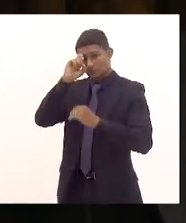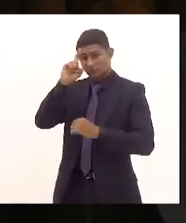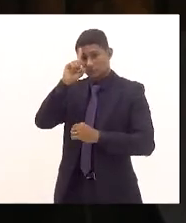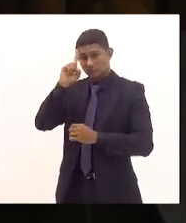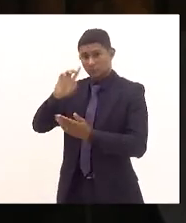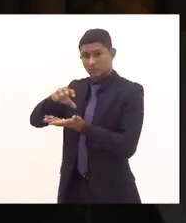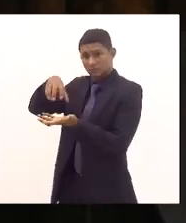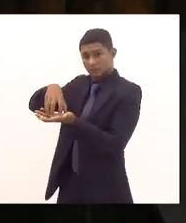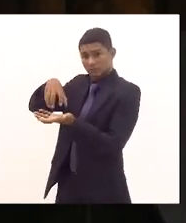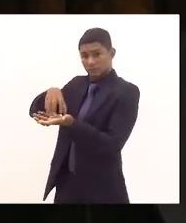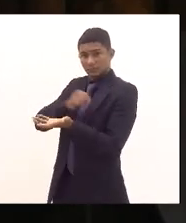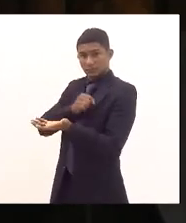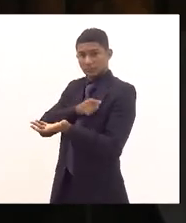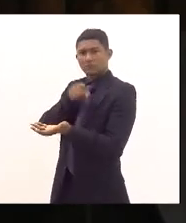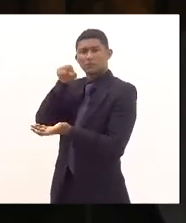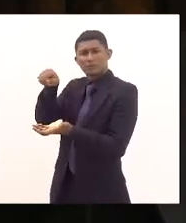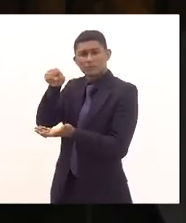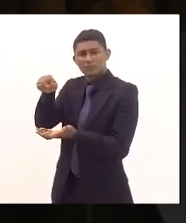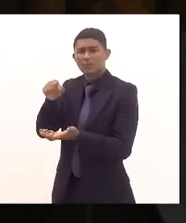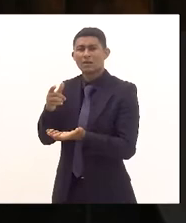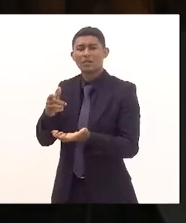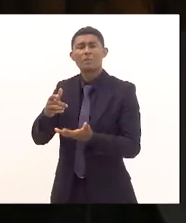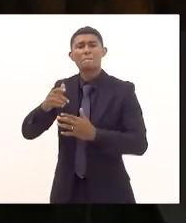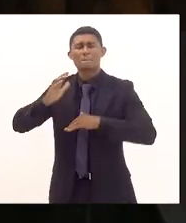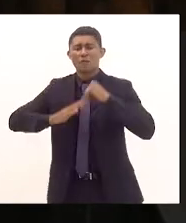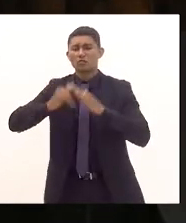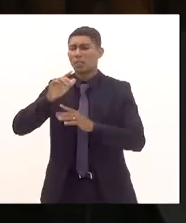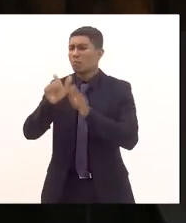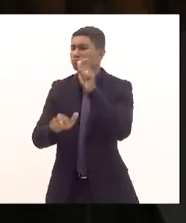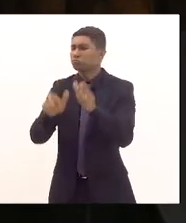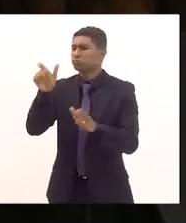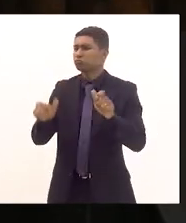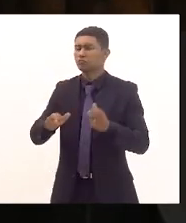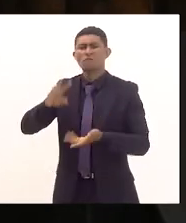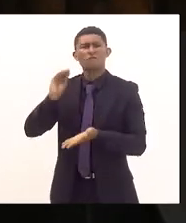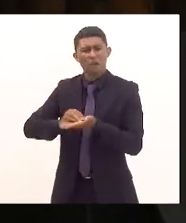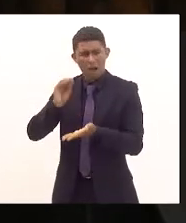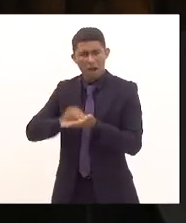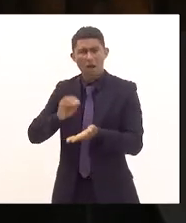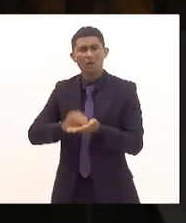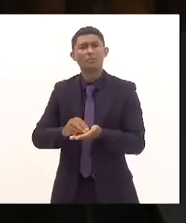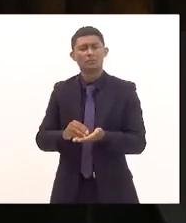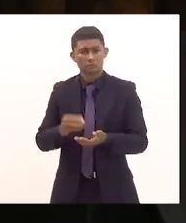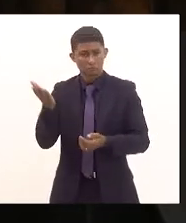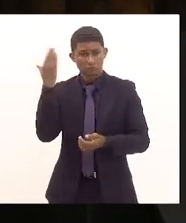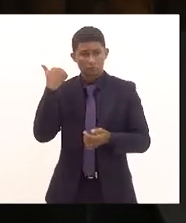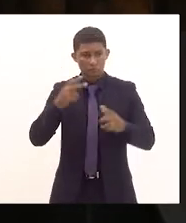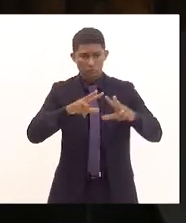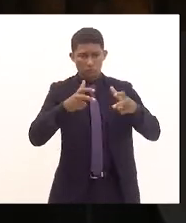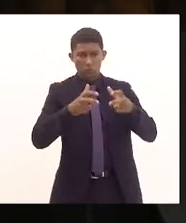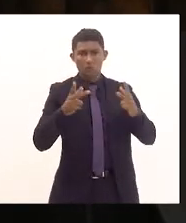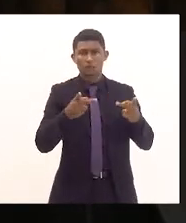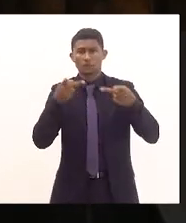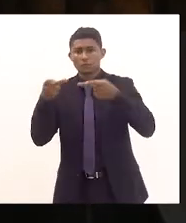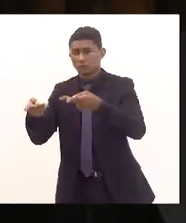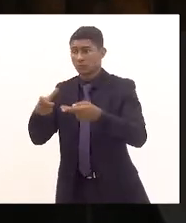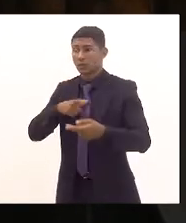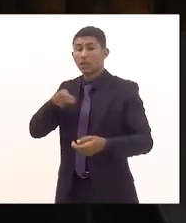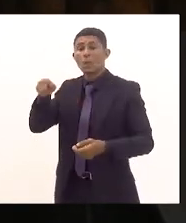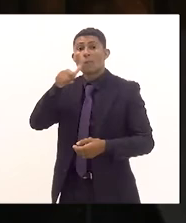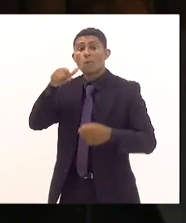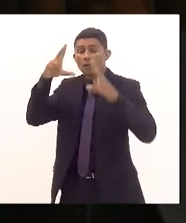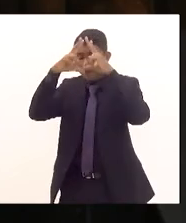na unidade de saúde Gonçalense faltam profissionais na ocasião da visita da frente existe uma enfermeira